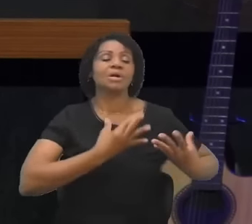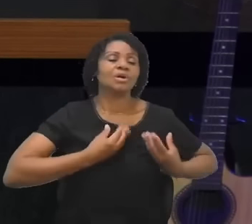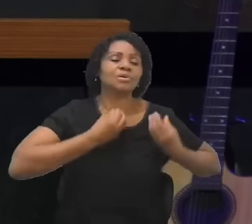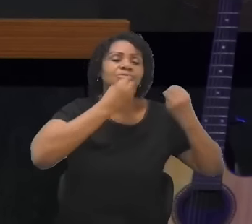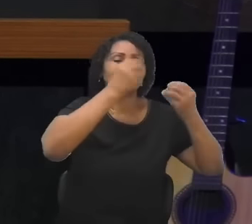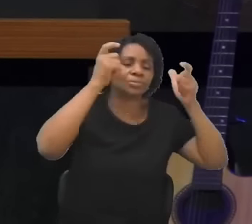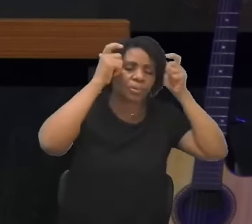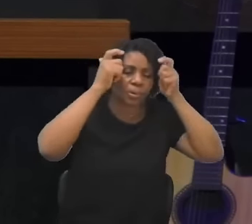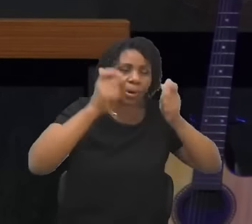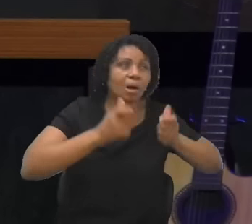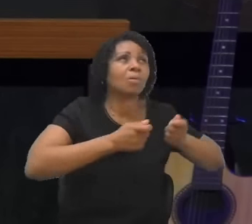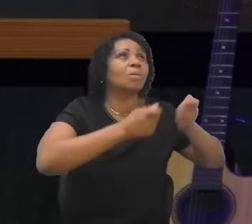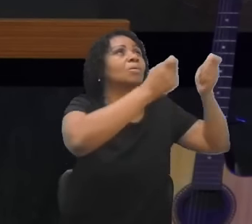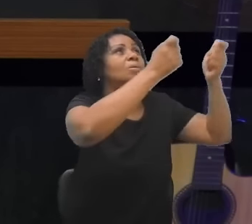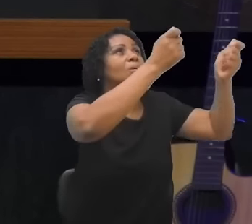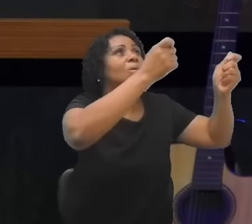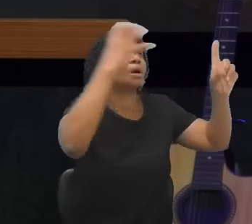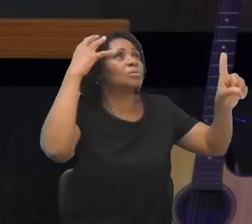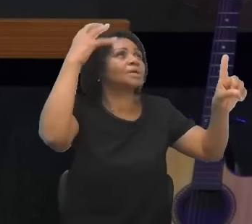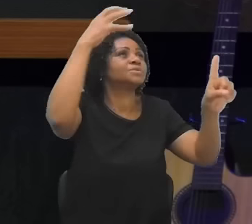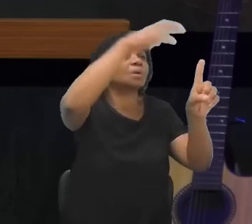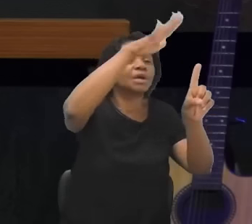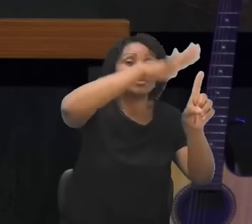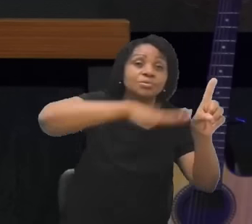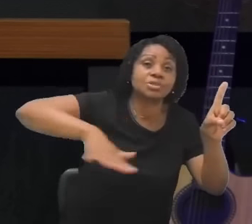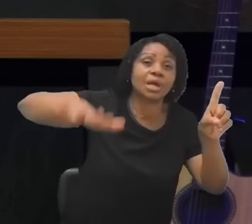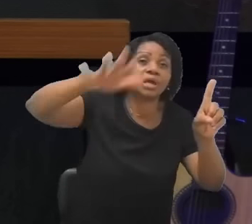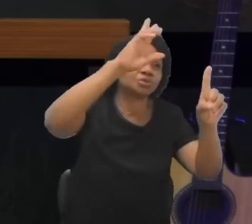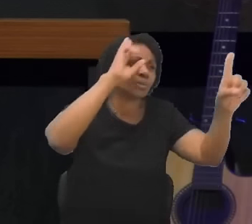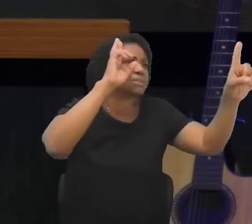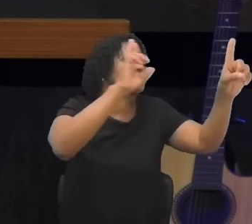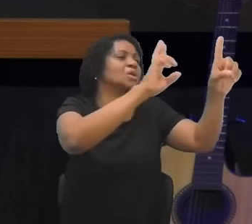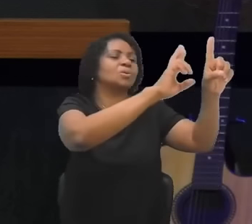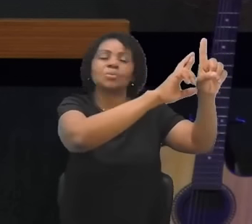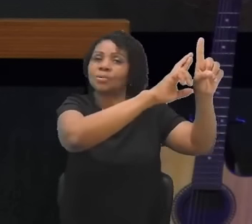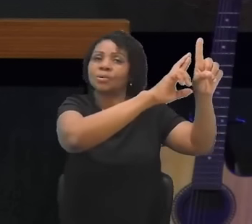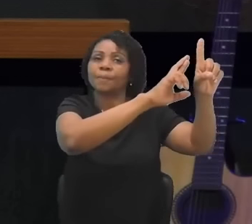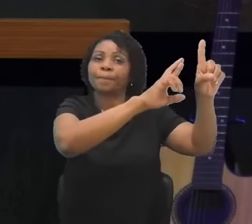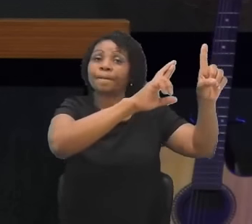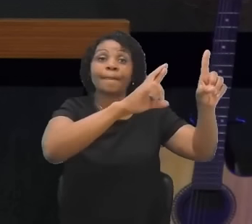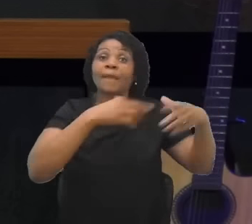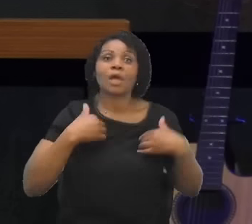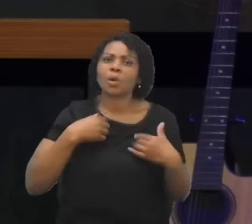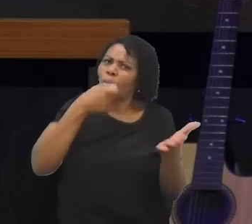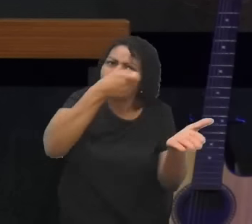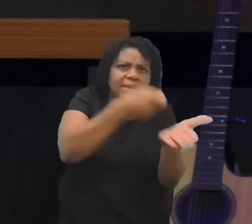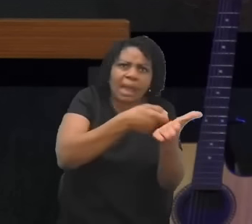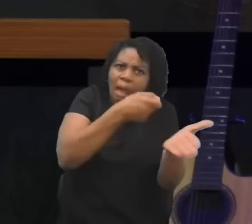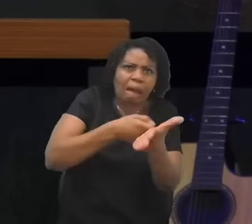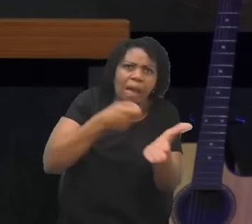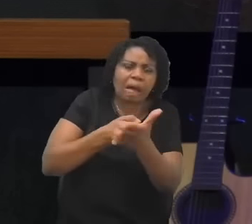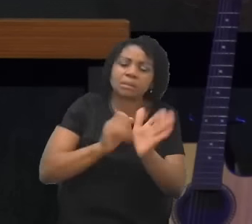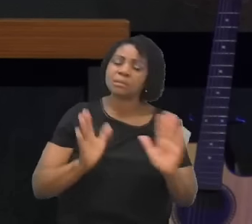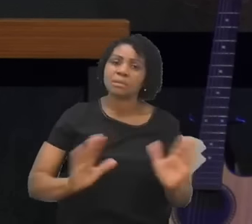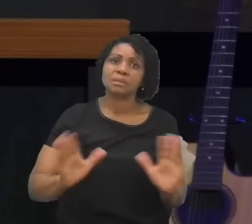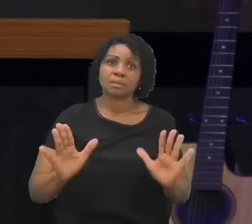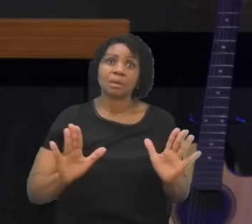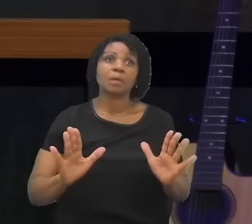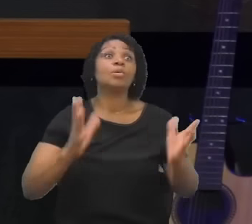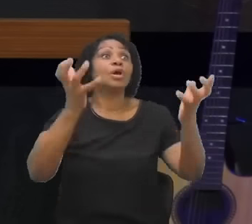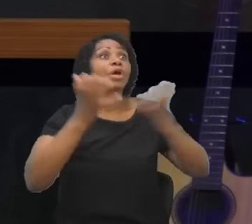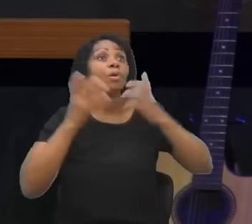coroa diante do Rei dos Reis, o Senhor dos Senhores. Eu não estou sendo obrigado a entregar, mas